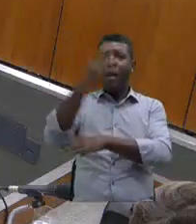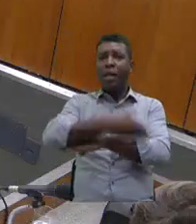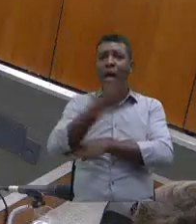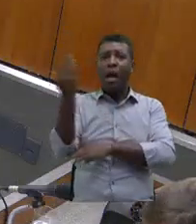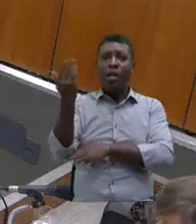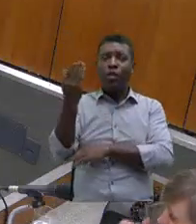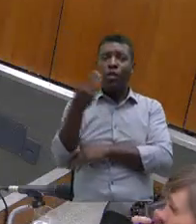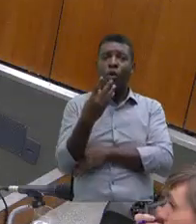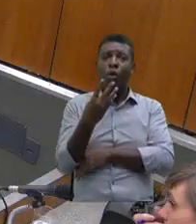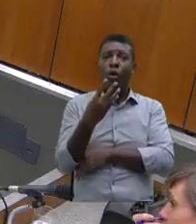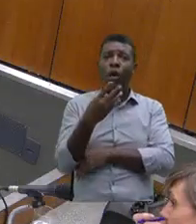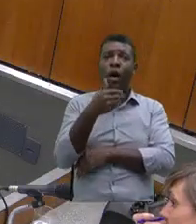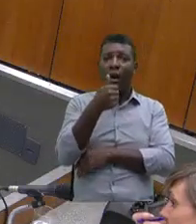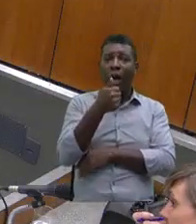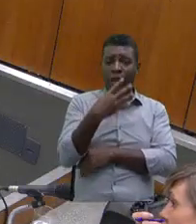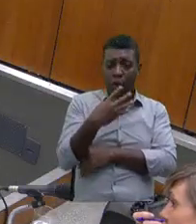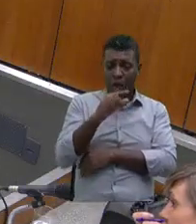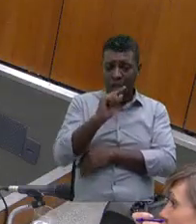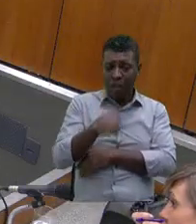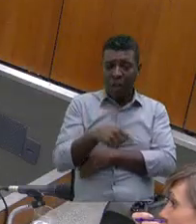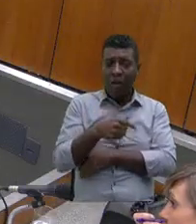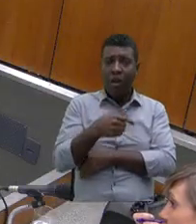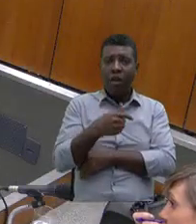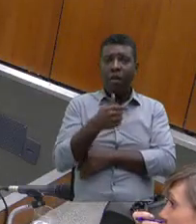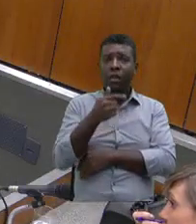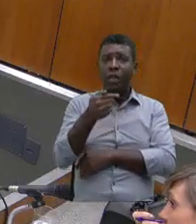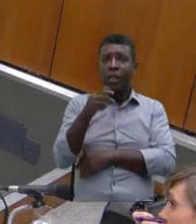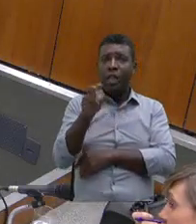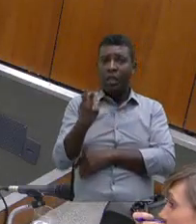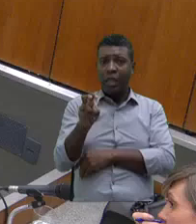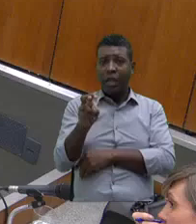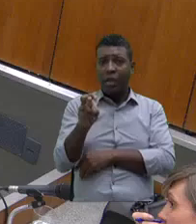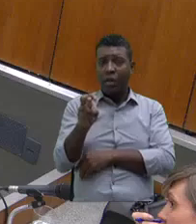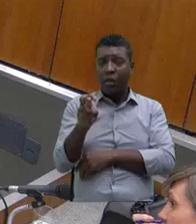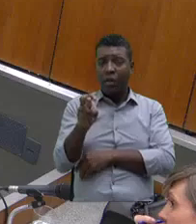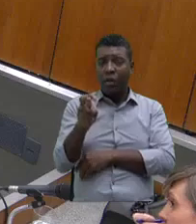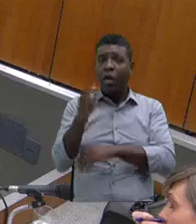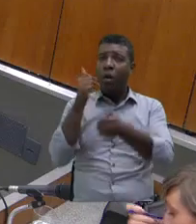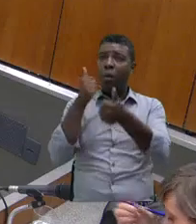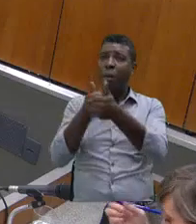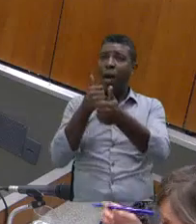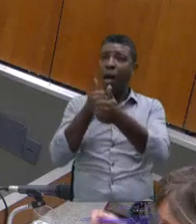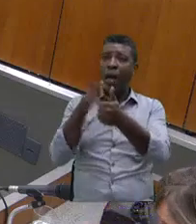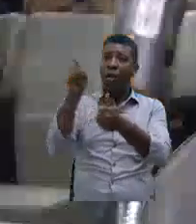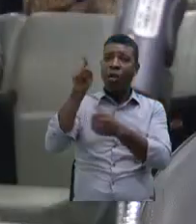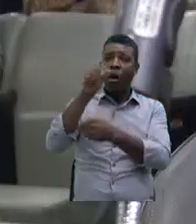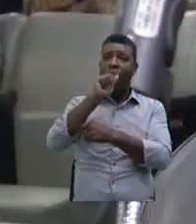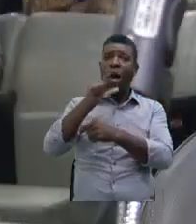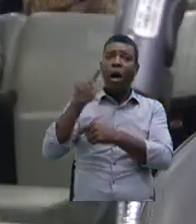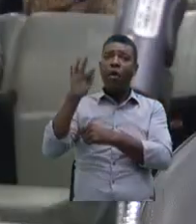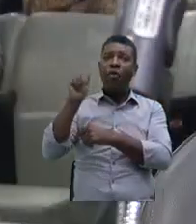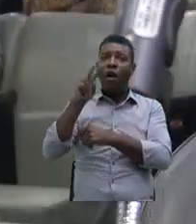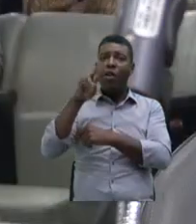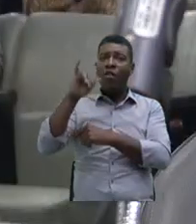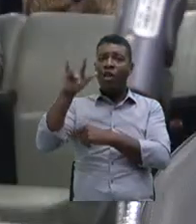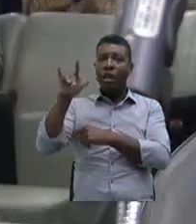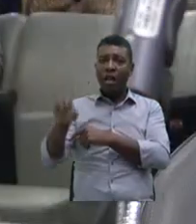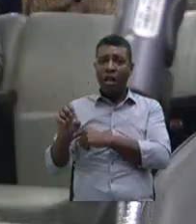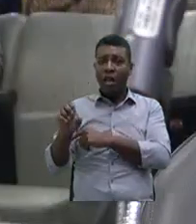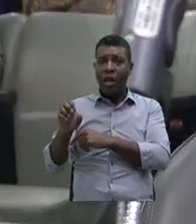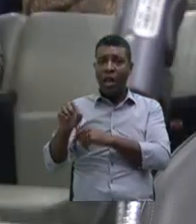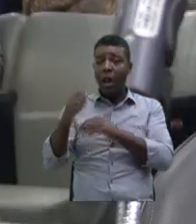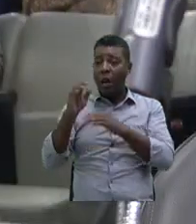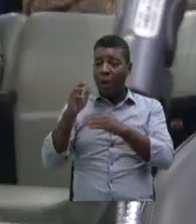somem aí, R$ 14,75 lance inicial ali pertinho do Alphaville. Um pouquinho mais embaixo em